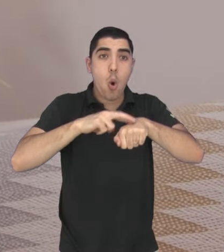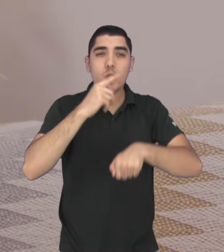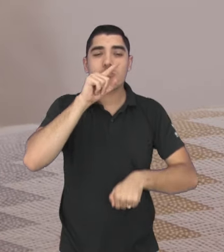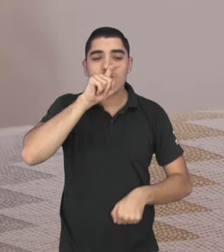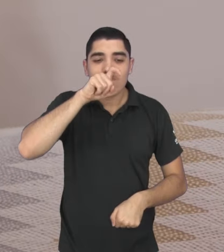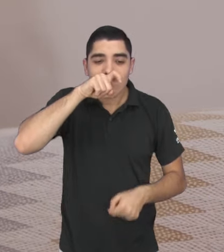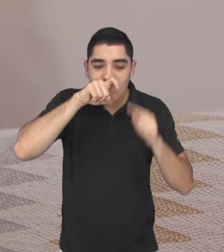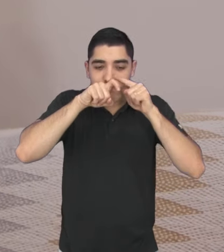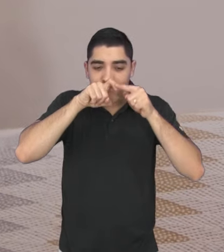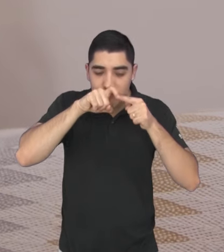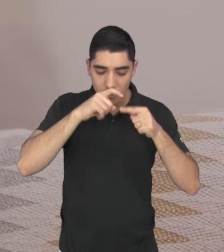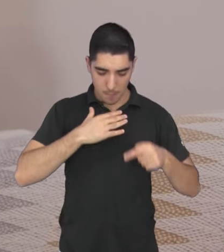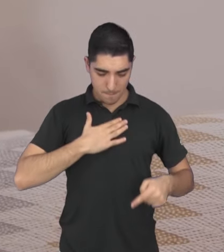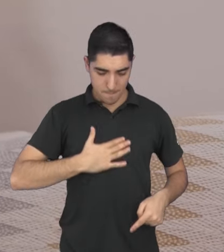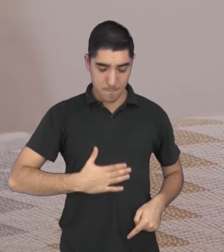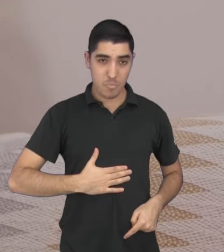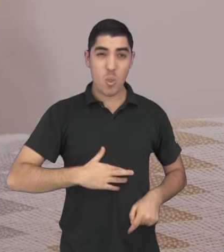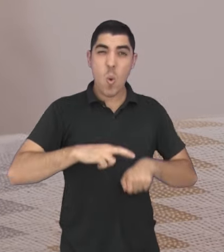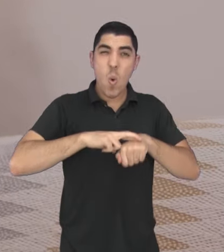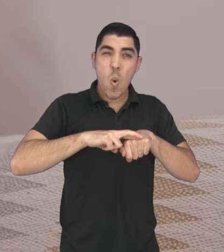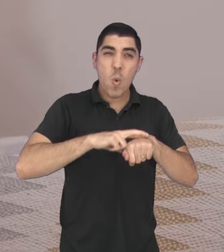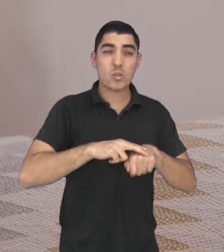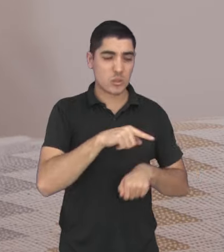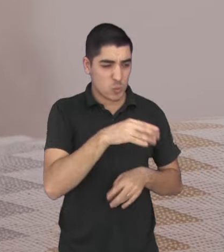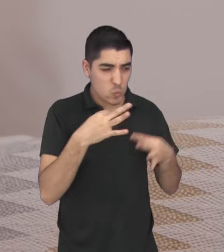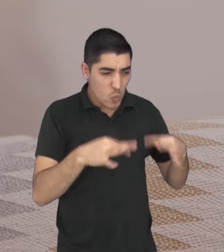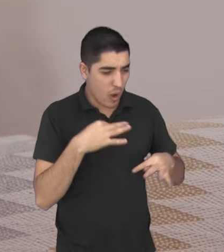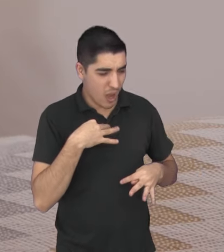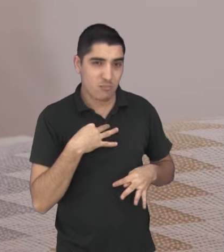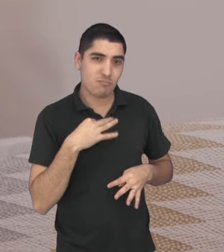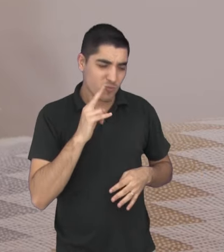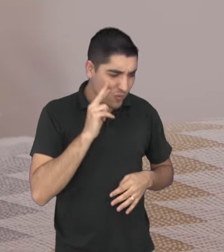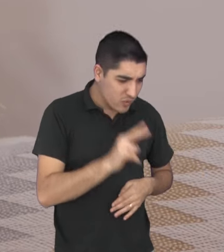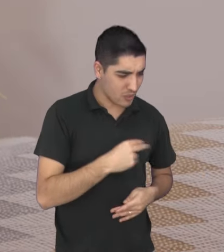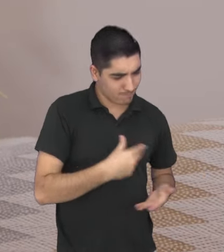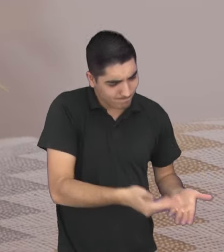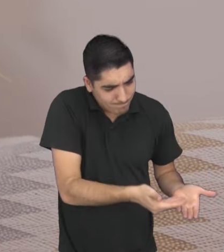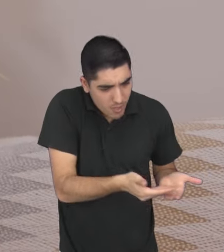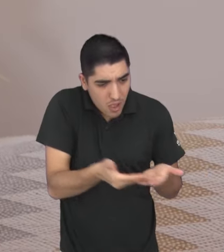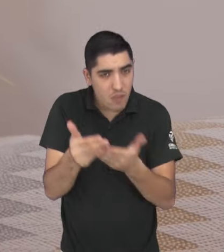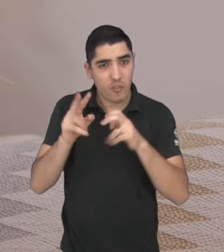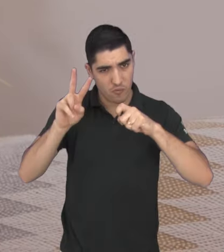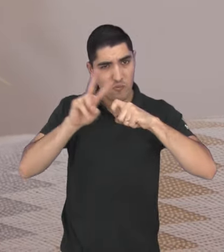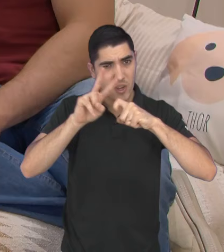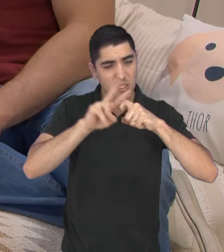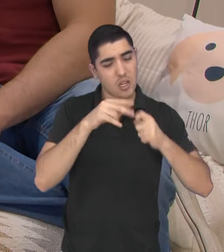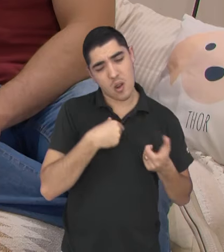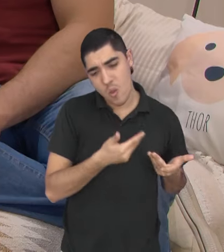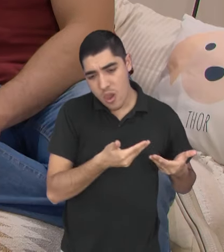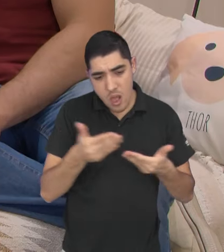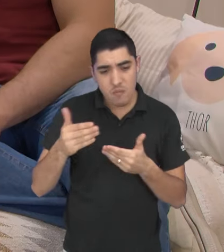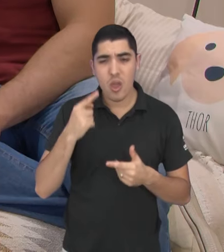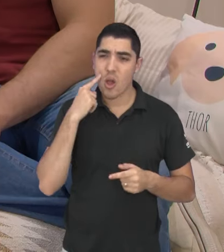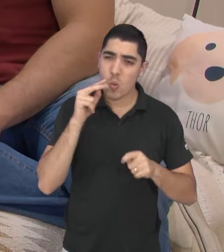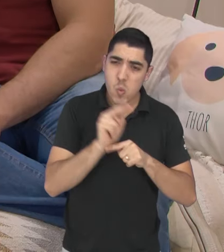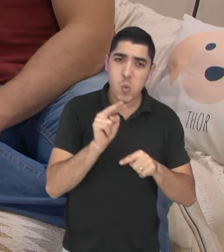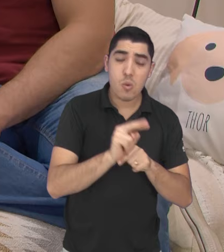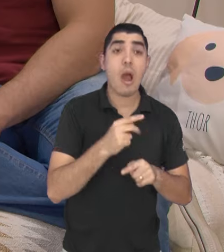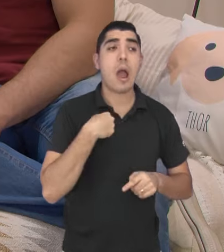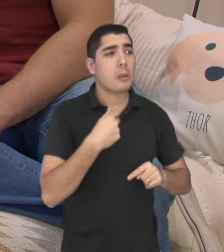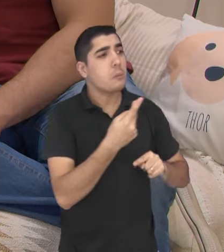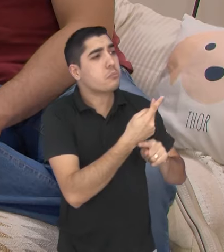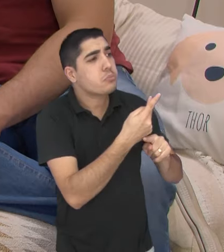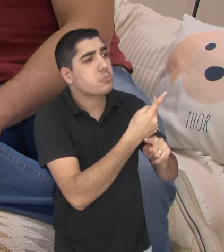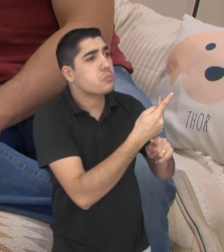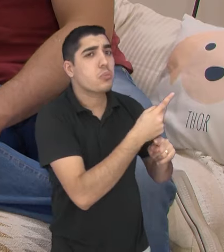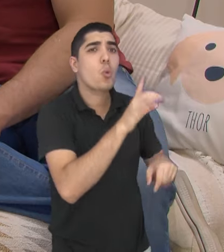também, machucou mesmo. Aí eu levei ela no veterinário, né, pra cuidar dela e fiquei procurando o tutor, tá? E há quase um ano, então